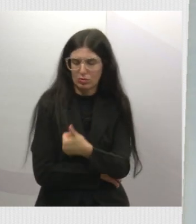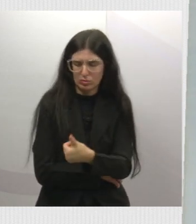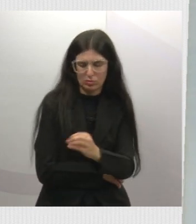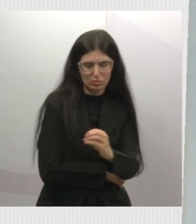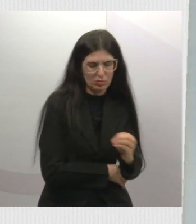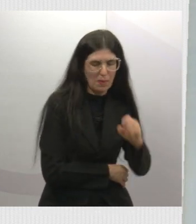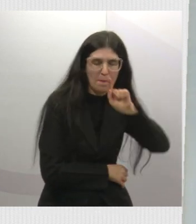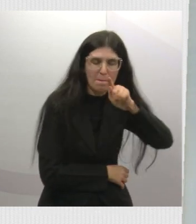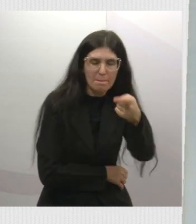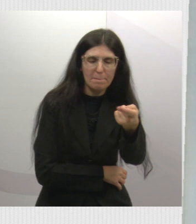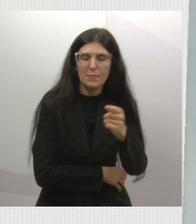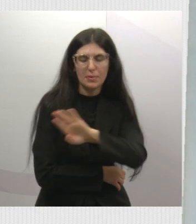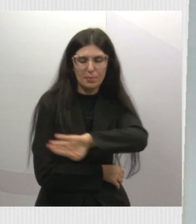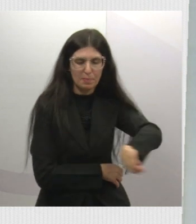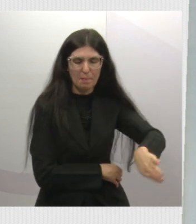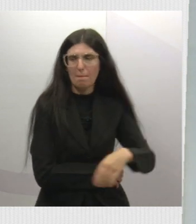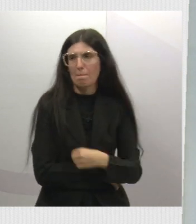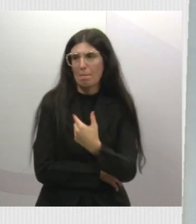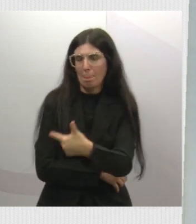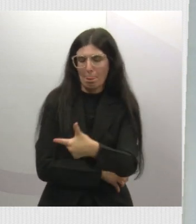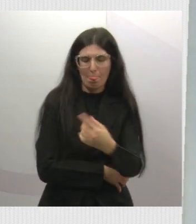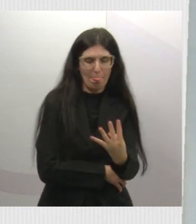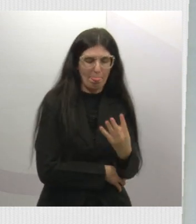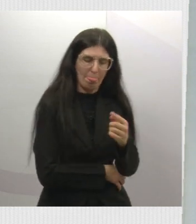119.100.000, chegando ao percentual de